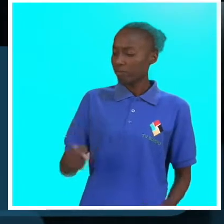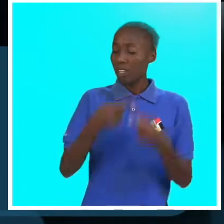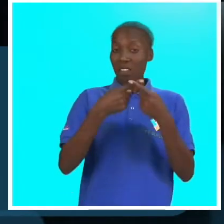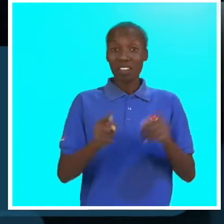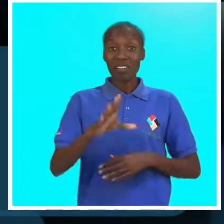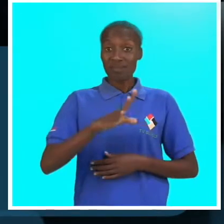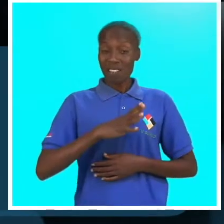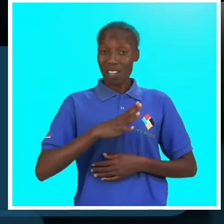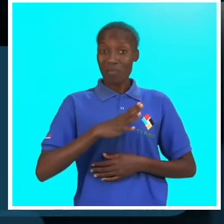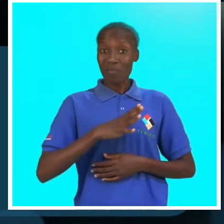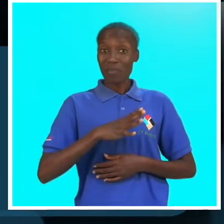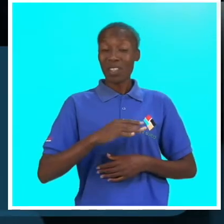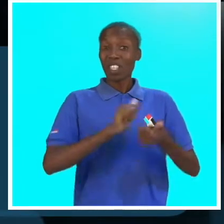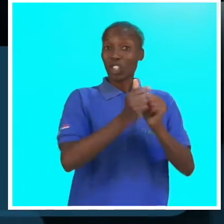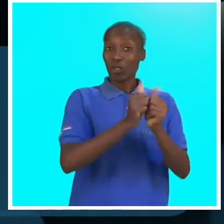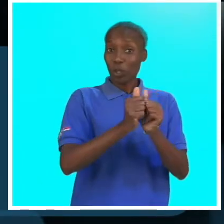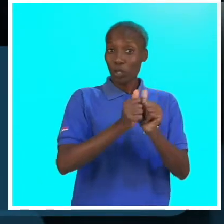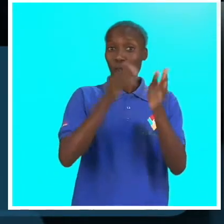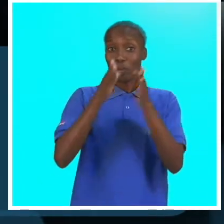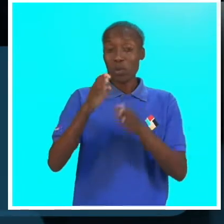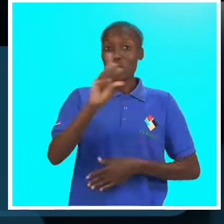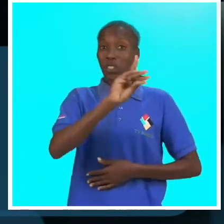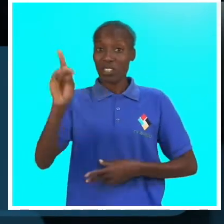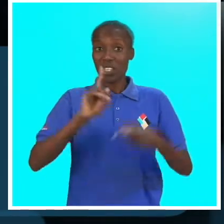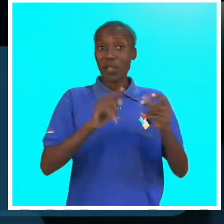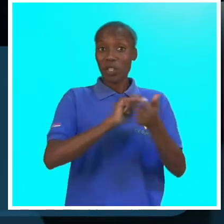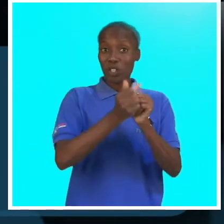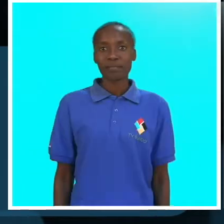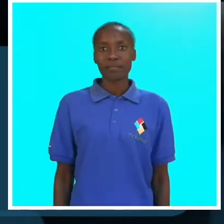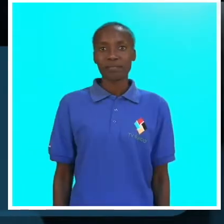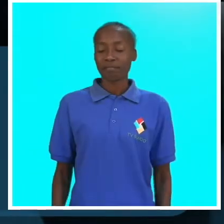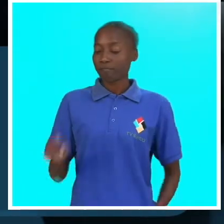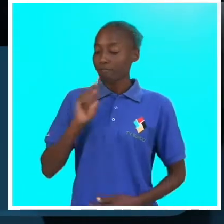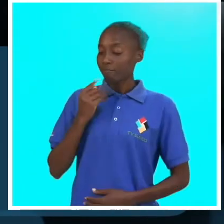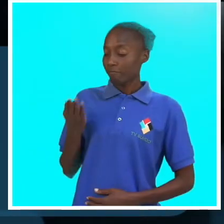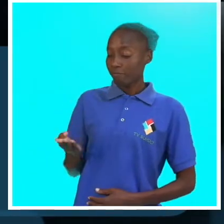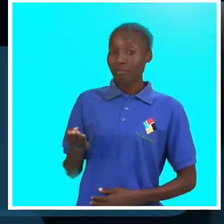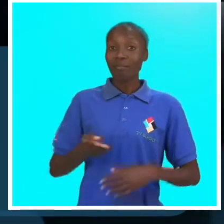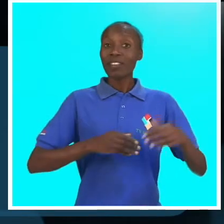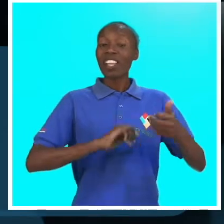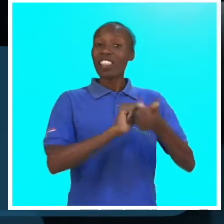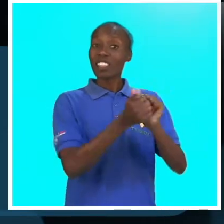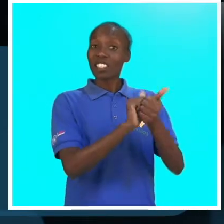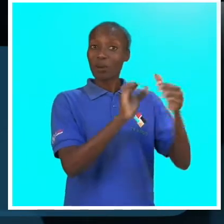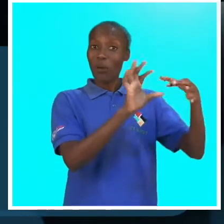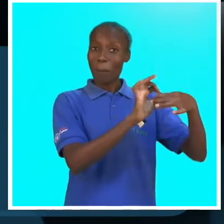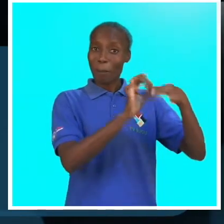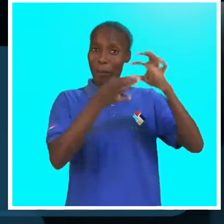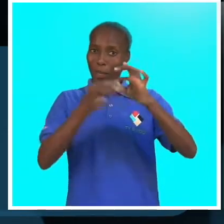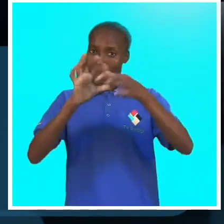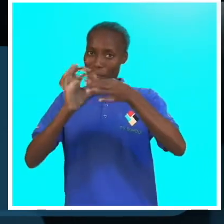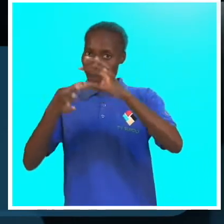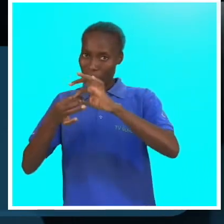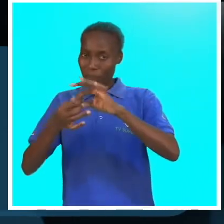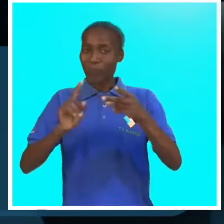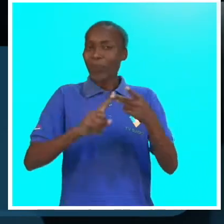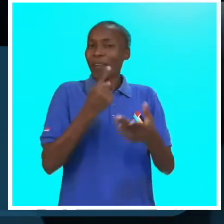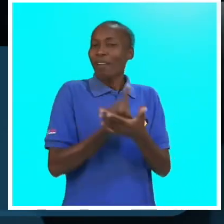diferença que existe entre desporto adaptado e desporto para o Olímpico? O desporto paralímpico é,